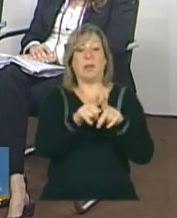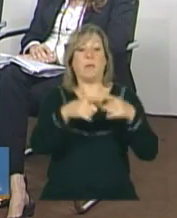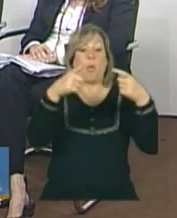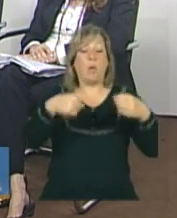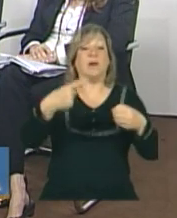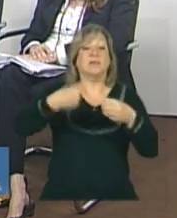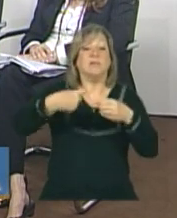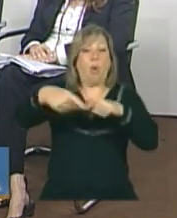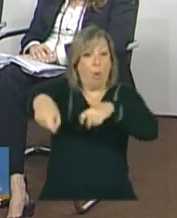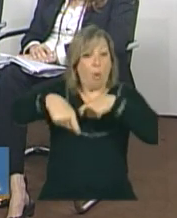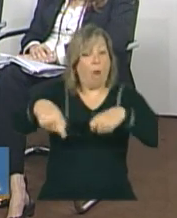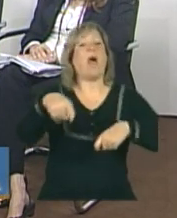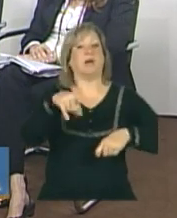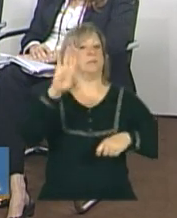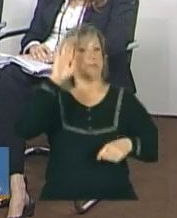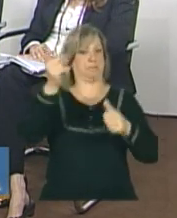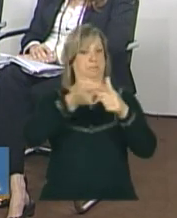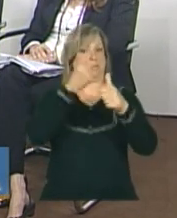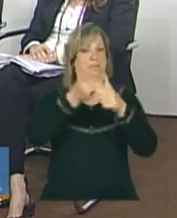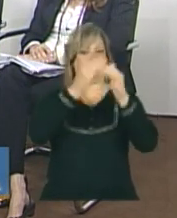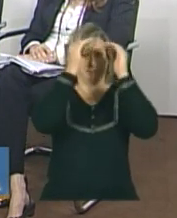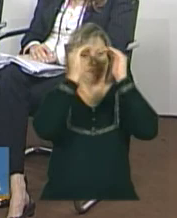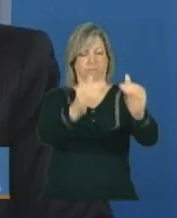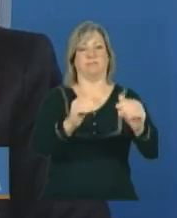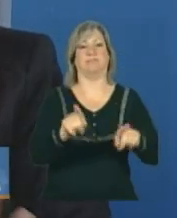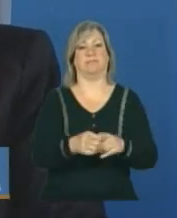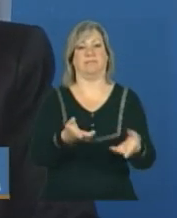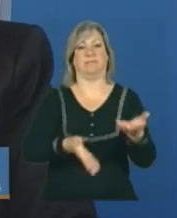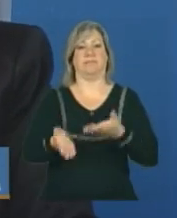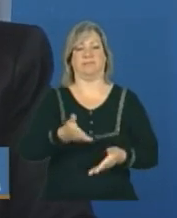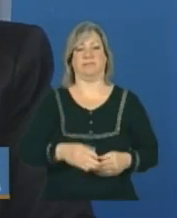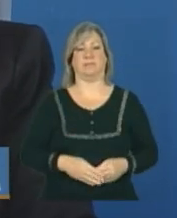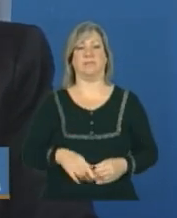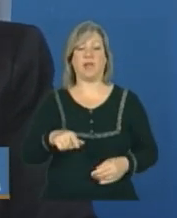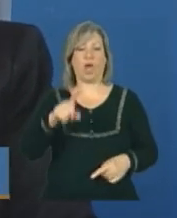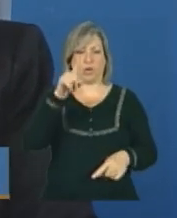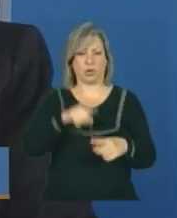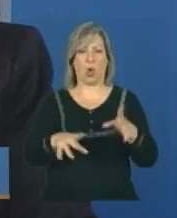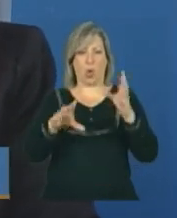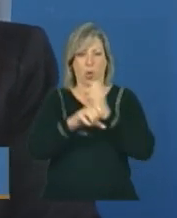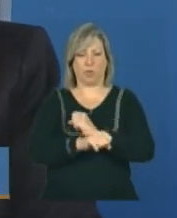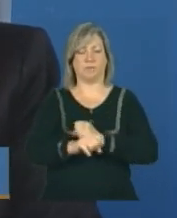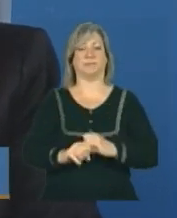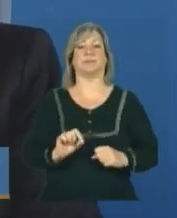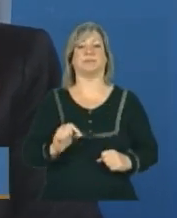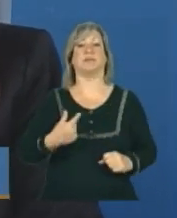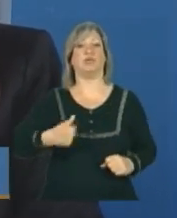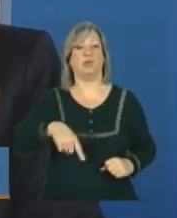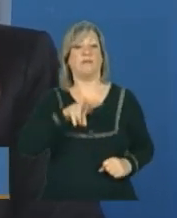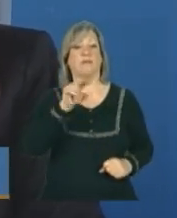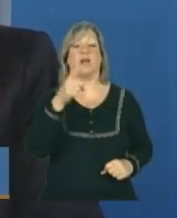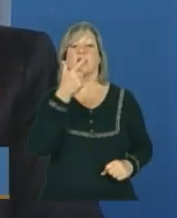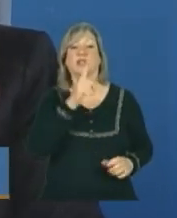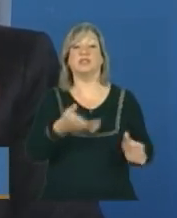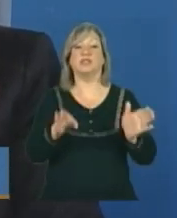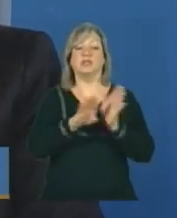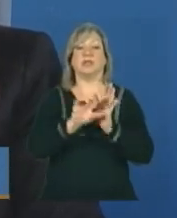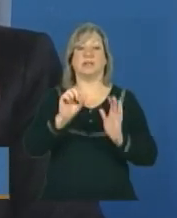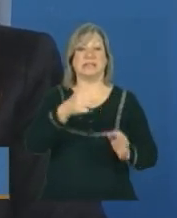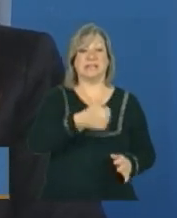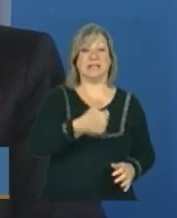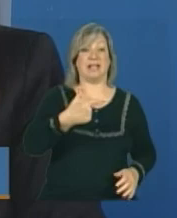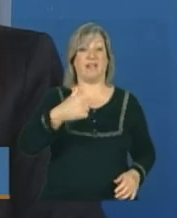rural estarão no início da lista. Nesse total aí, só para finalizar, a gente vai chegar em